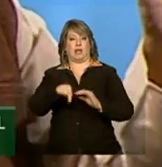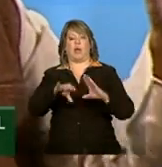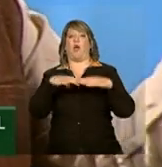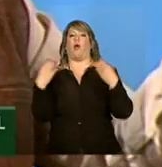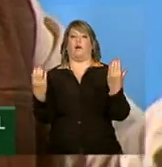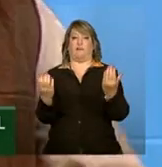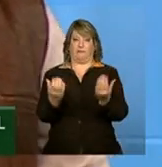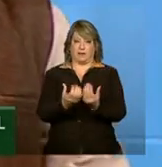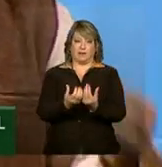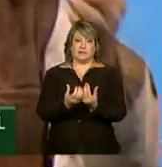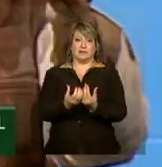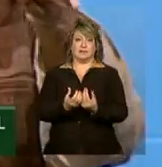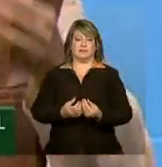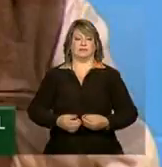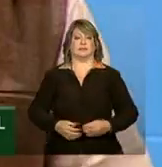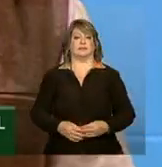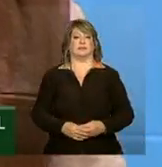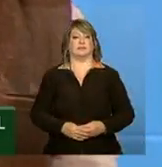conferência,